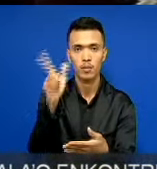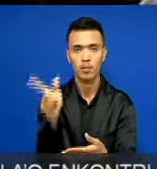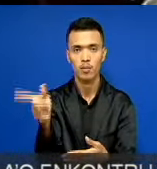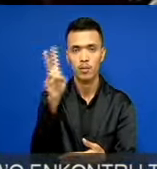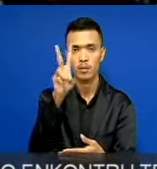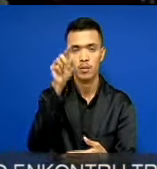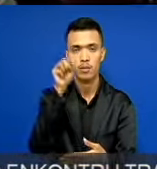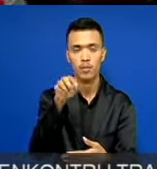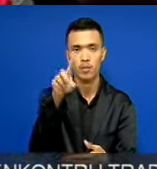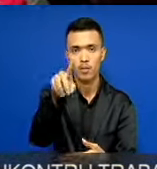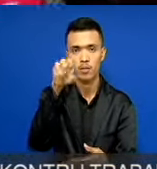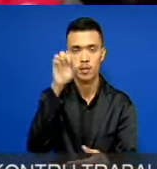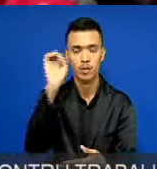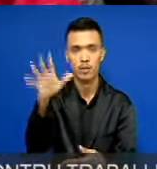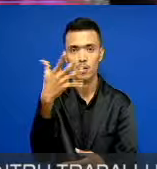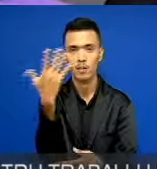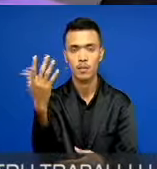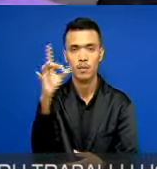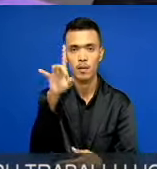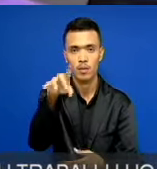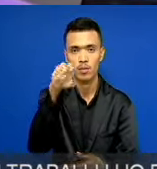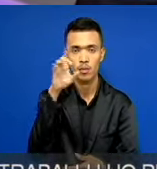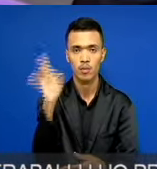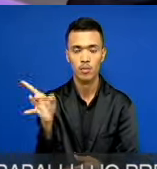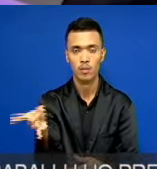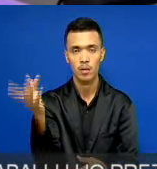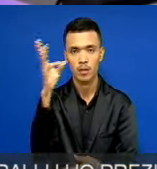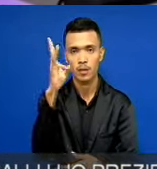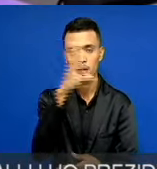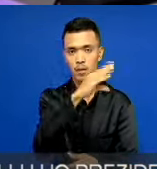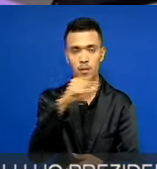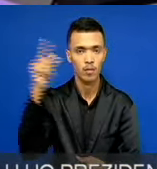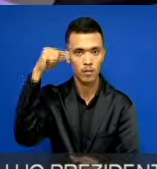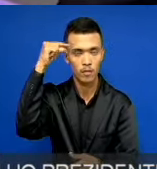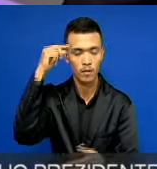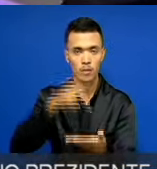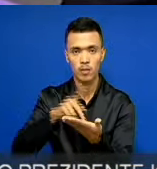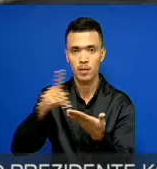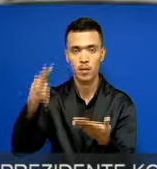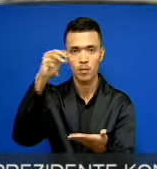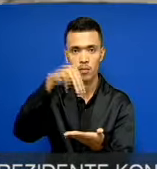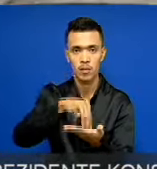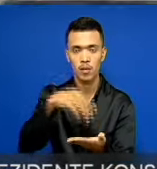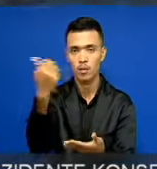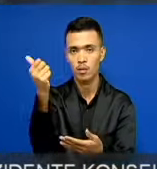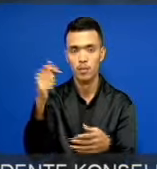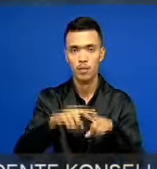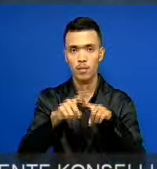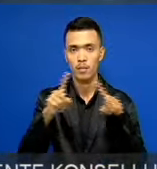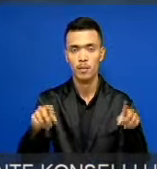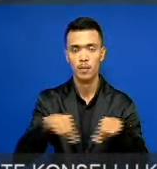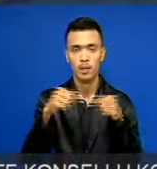ato sira senulo resin lima ato sualo walo nulo resin nem no governo halona pagamento milão sanulo mas beba